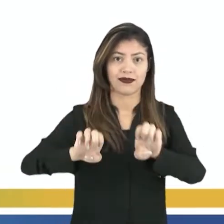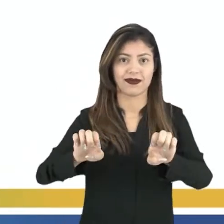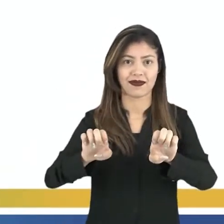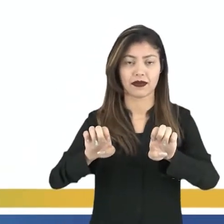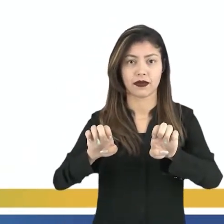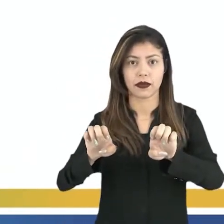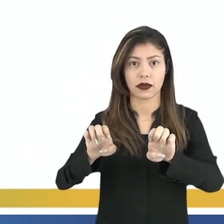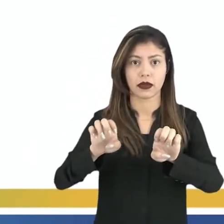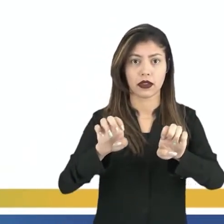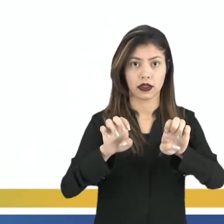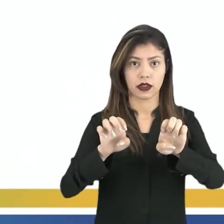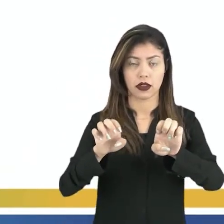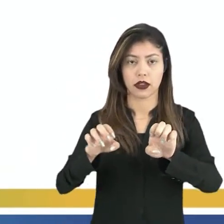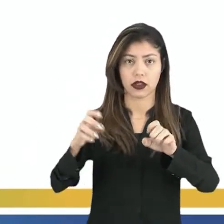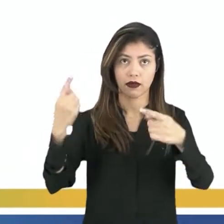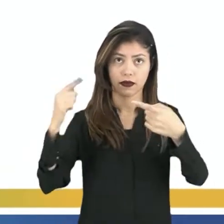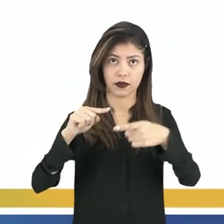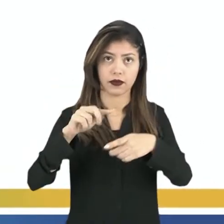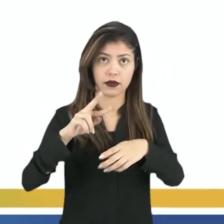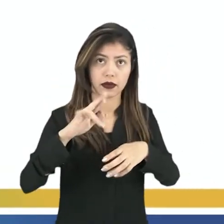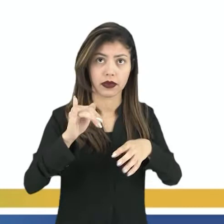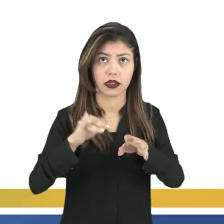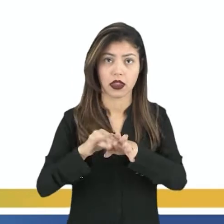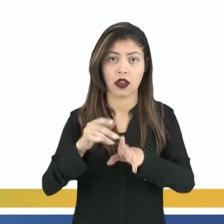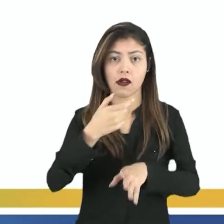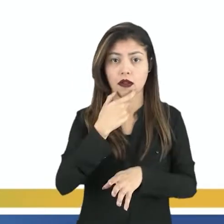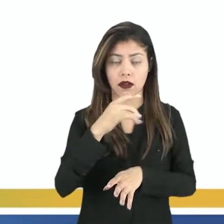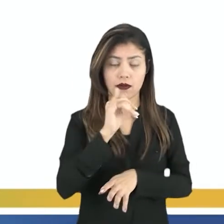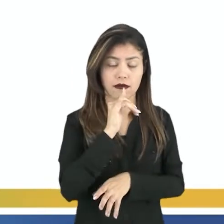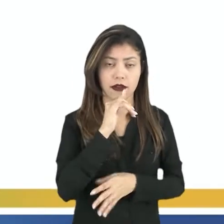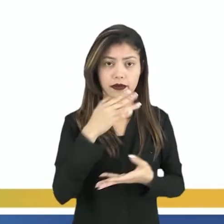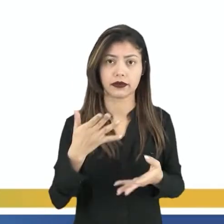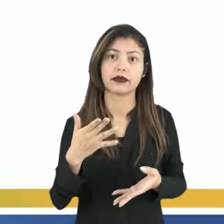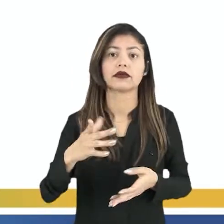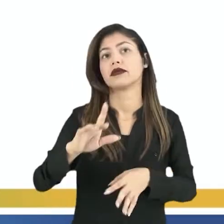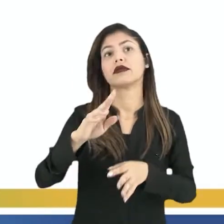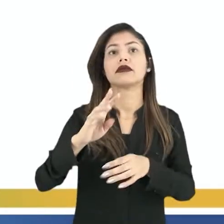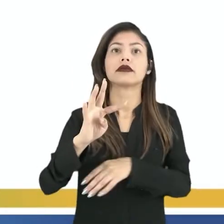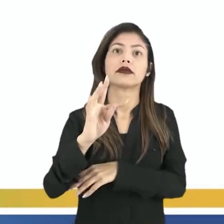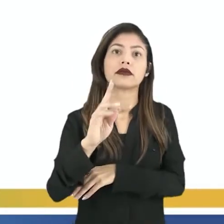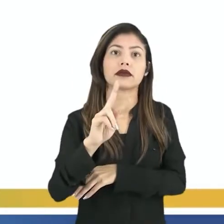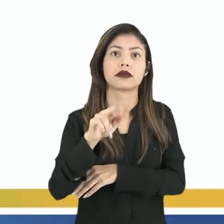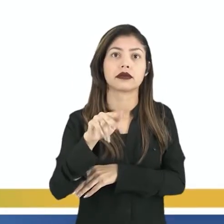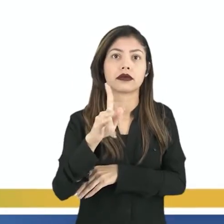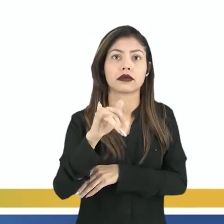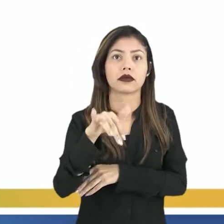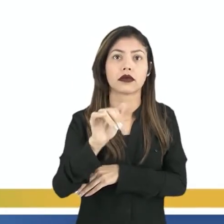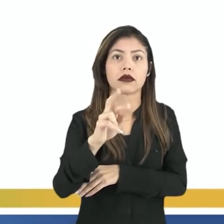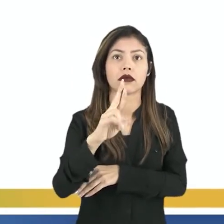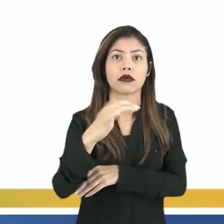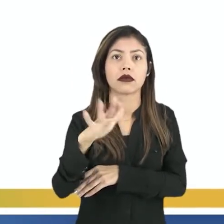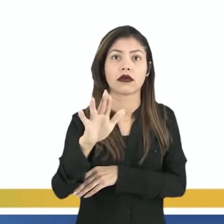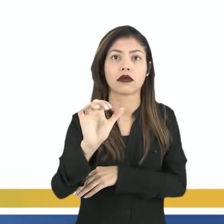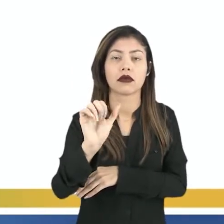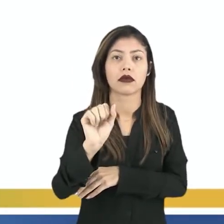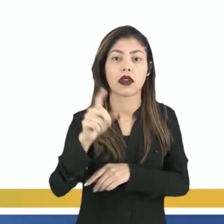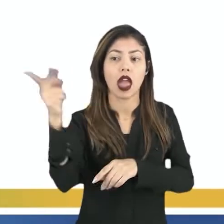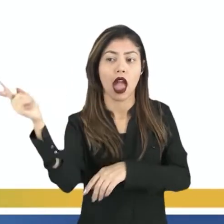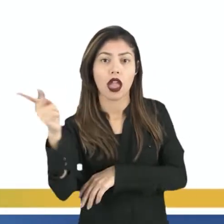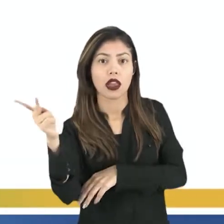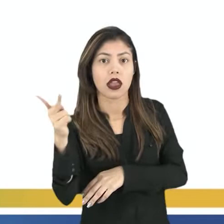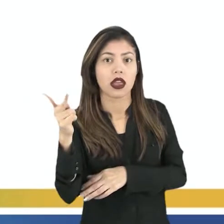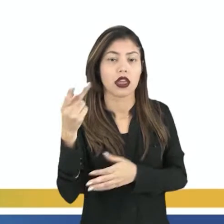para as frases afirmativas. Então, vamos ver aí algum exemplo. They are studying English.